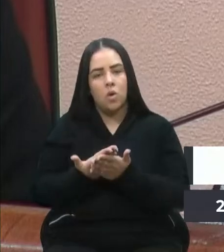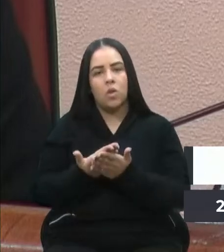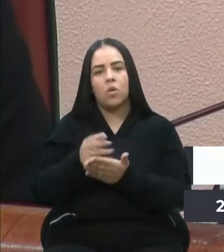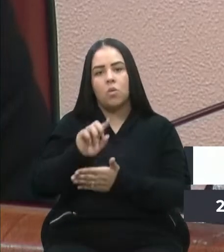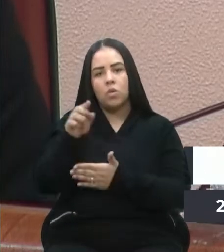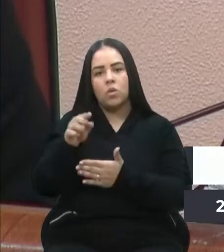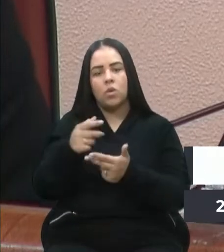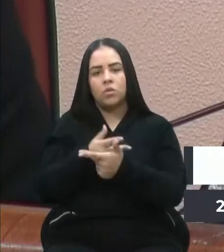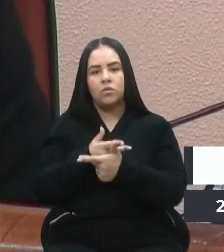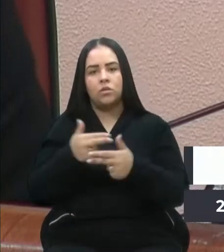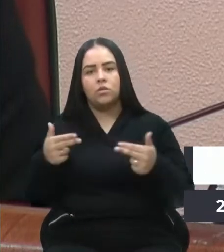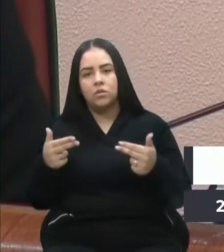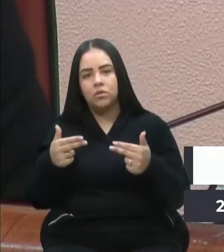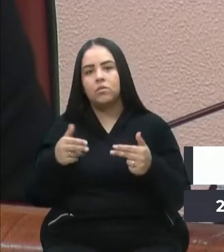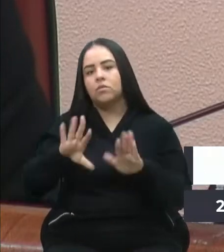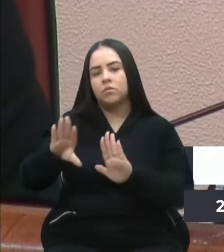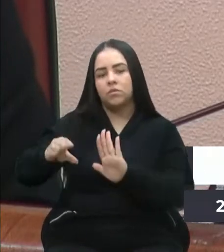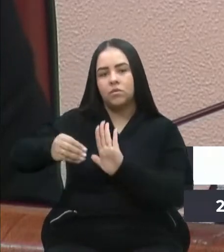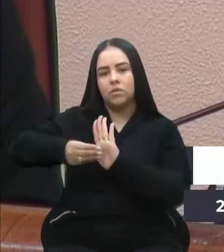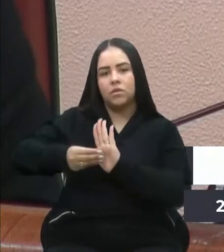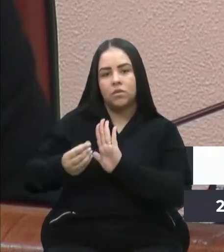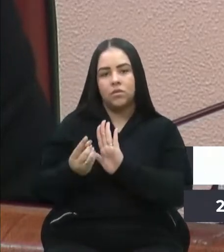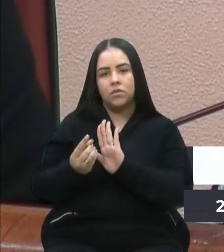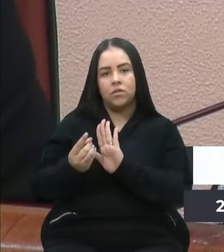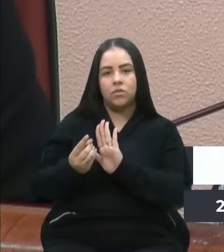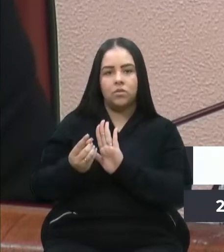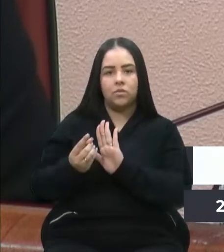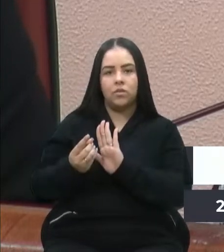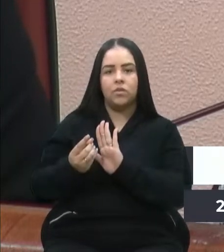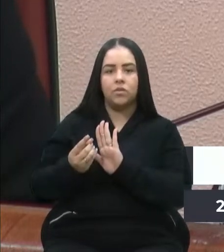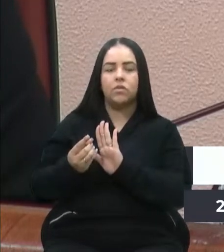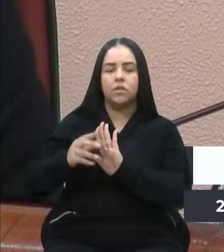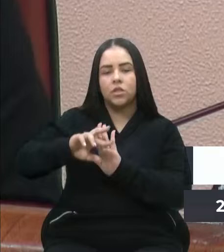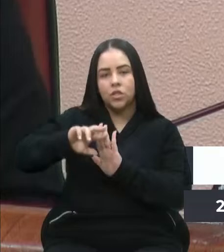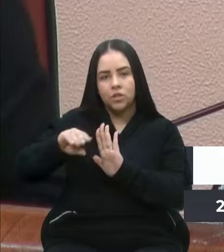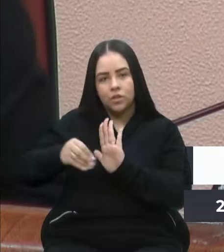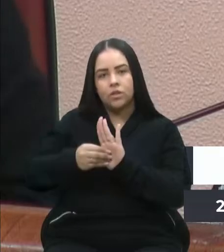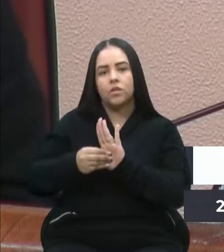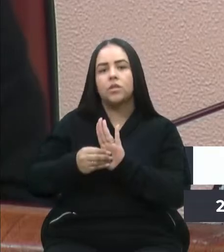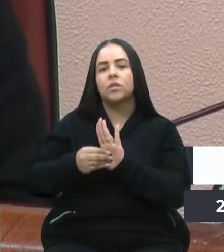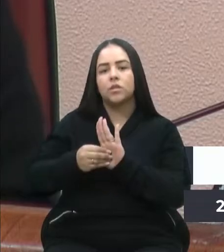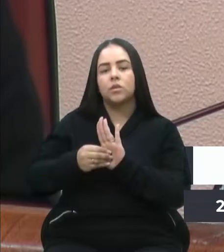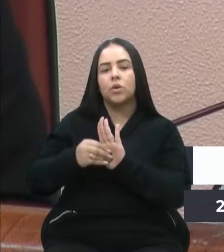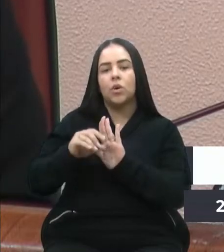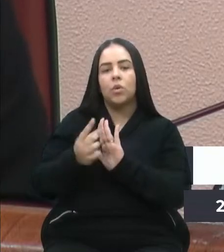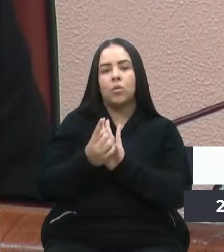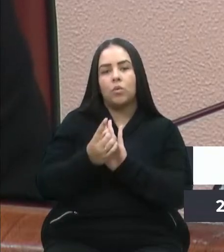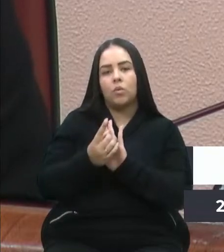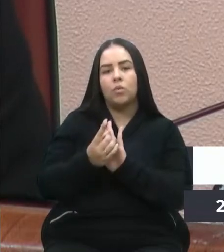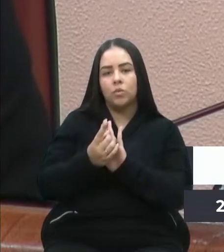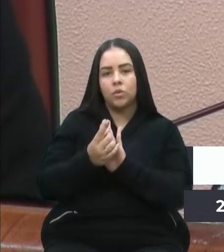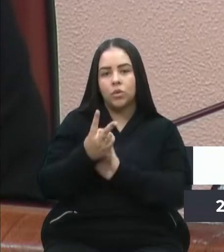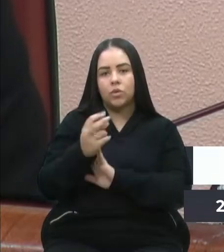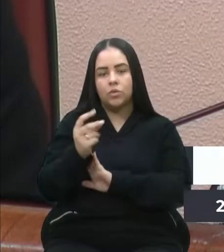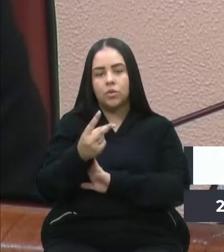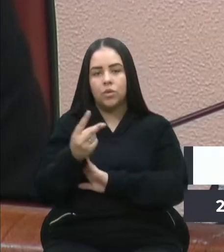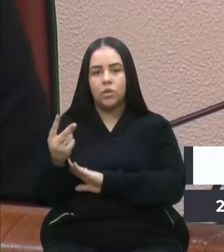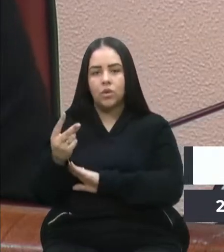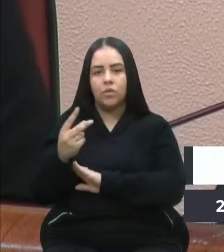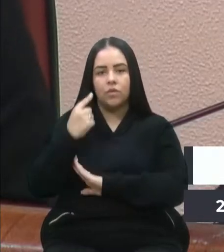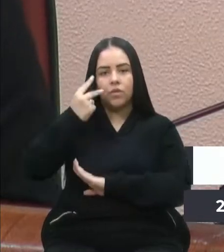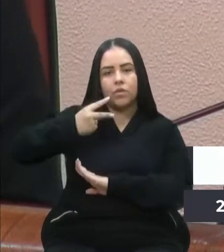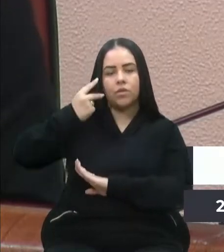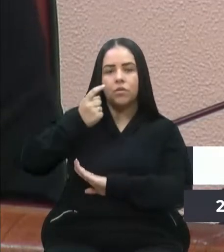emenda modificativa 1 de 2022, e emenda aditiva 1 de 2022. Relator, vereador Wagner Petrini. Com